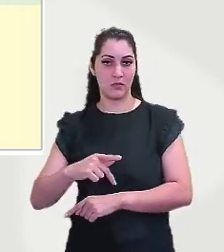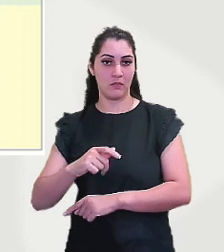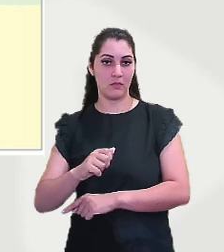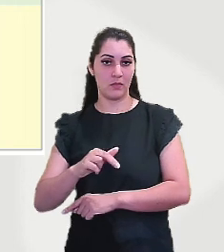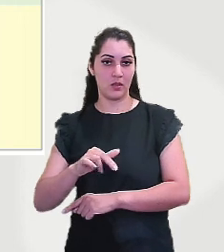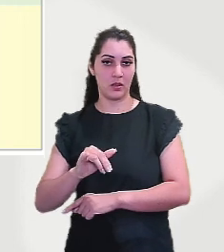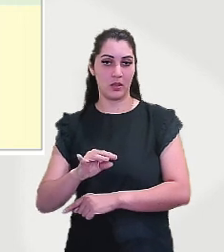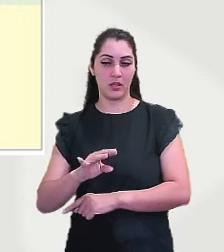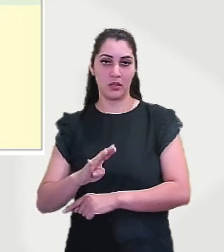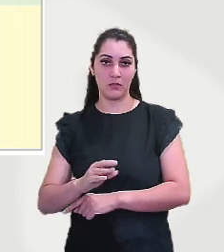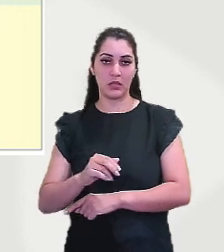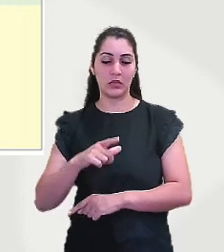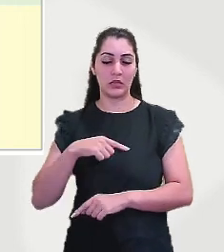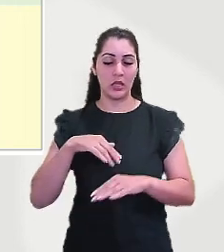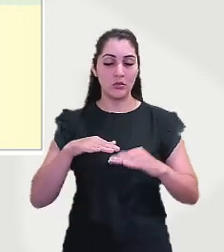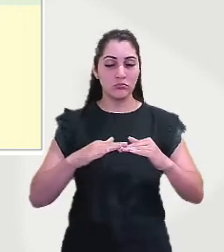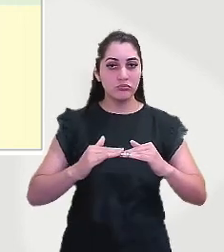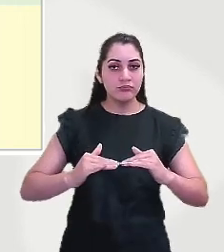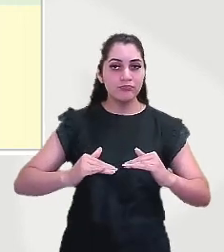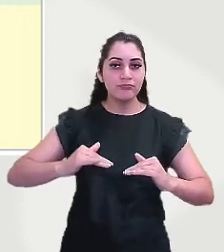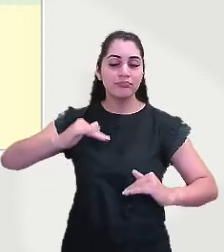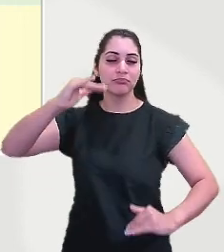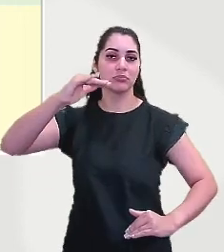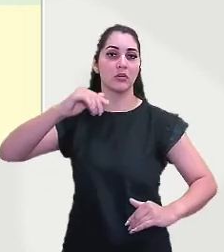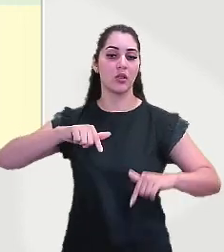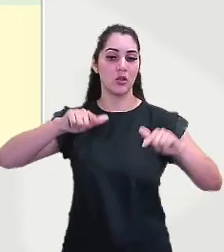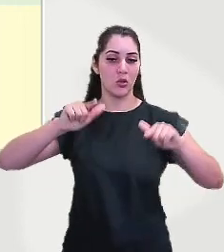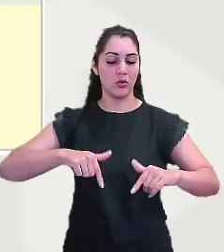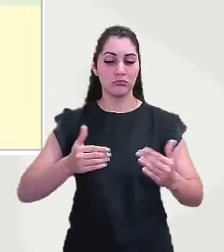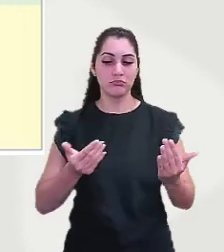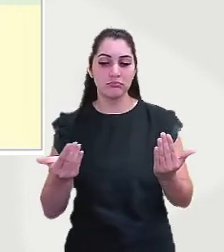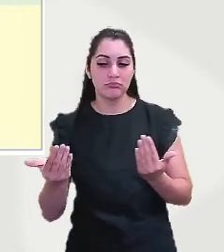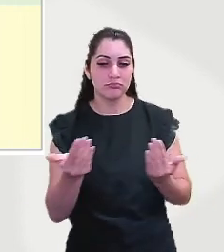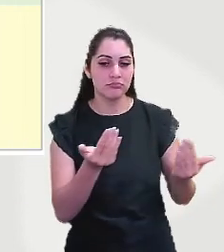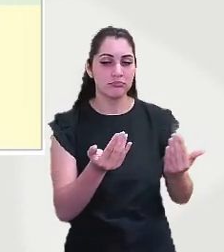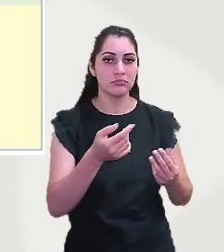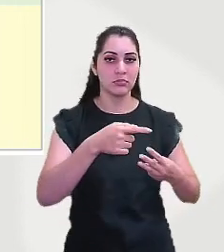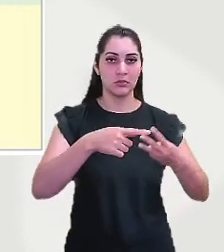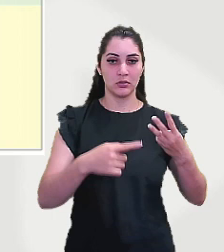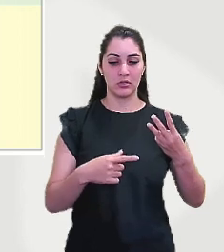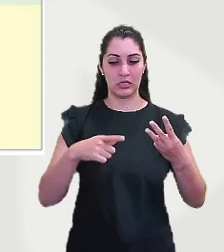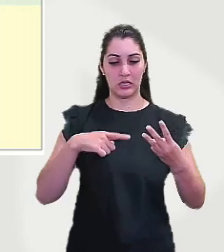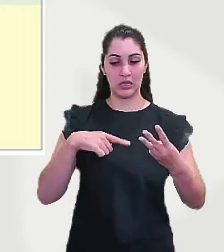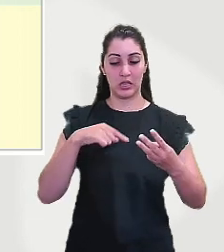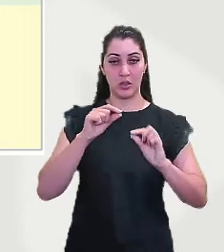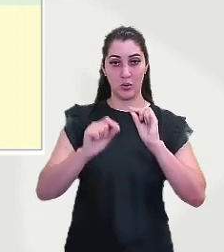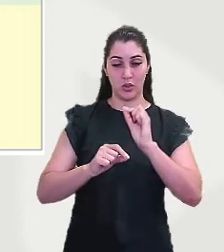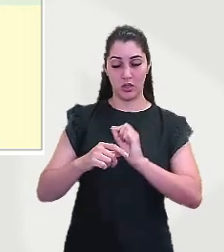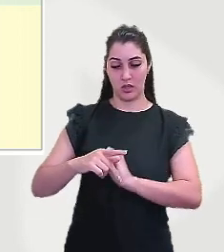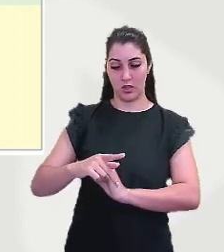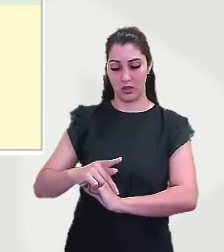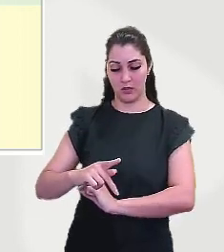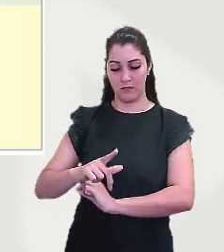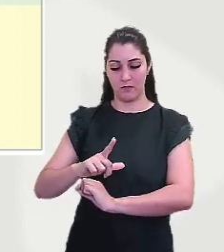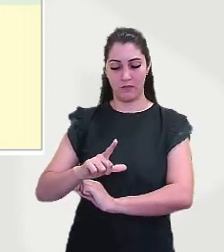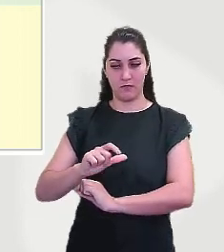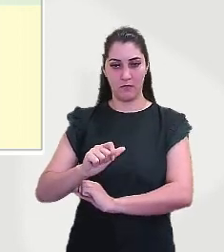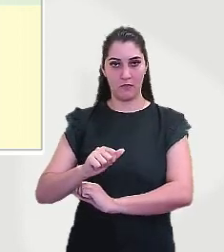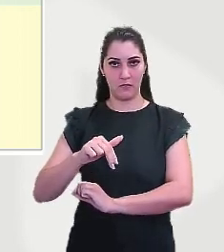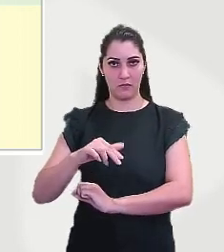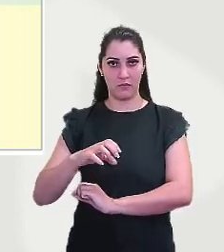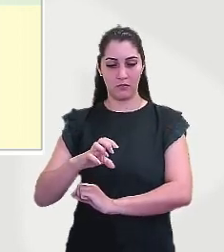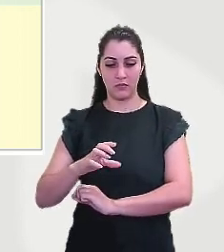de maior altitude também e ela se localiza entre elas. E algumas planícies, né? Como a planície do Rio